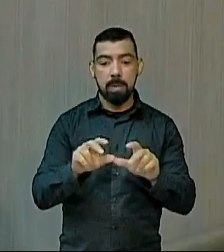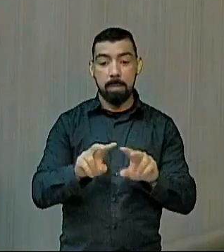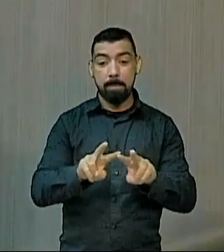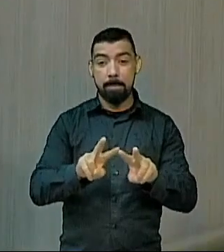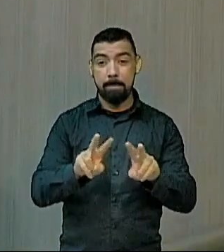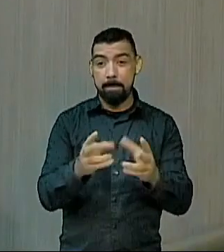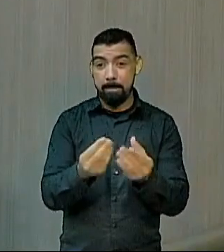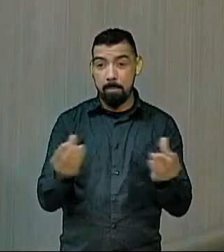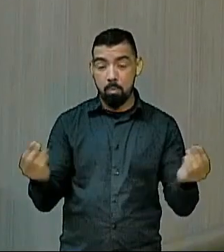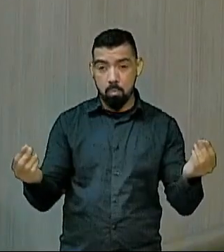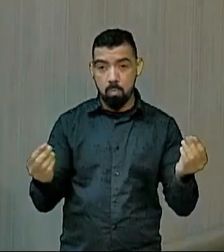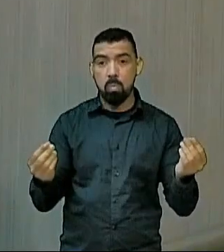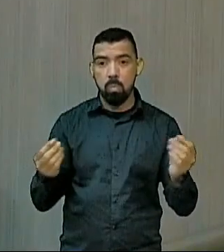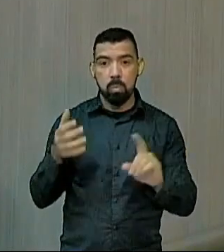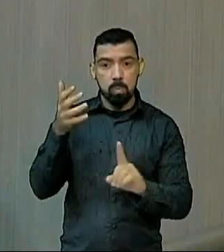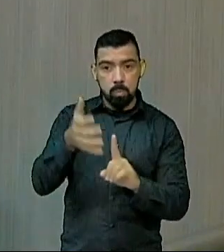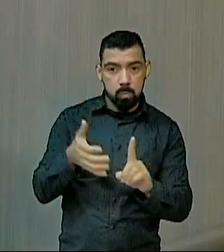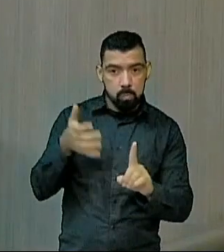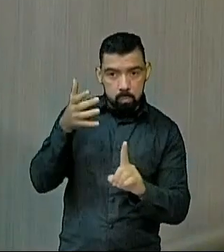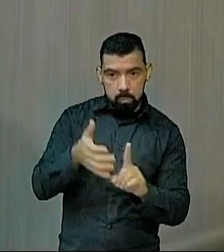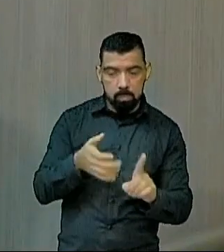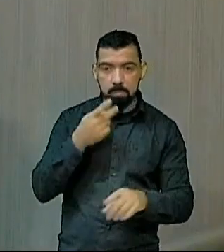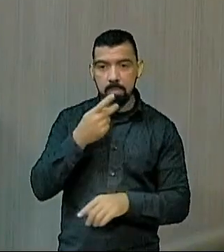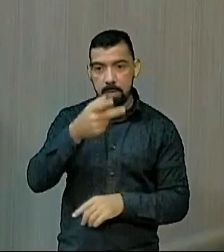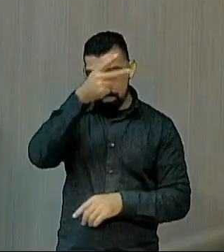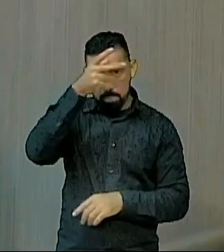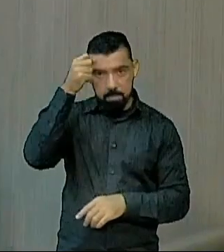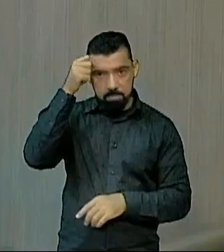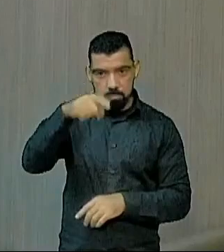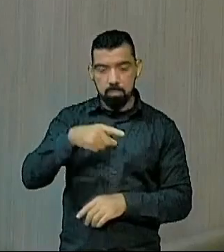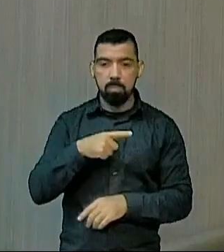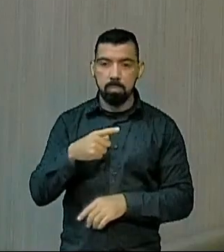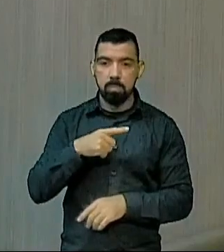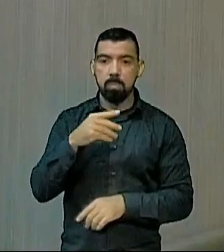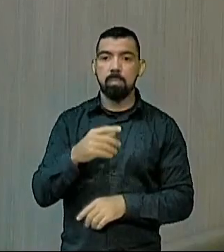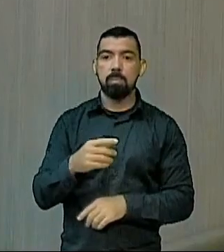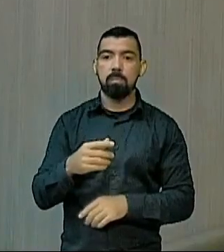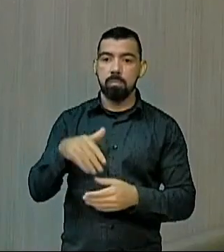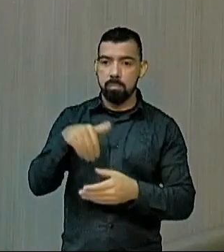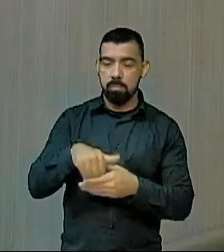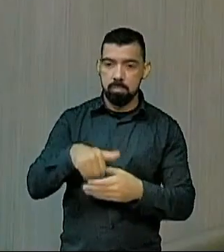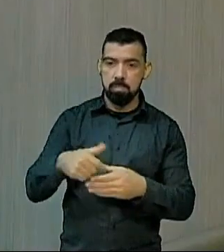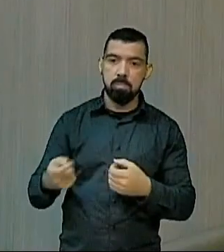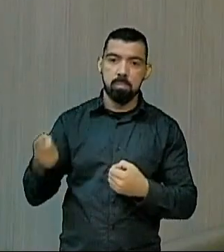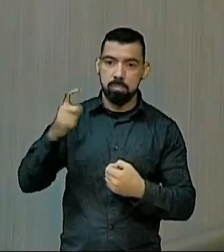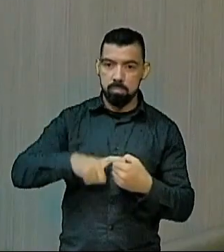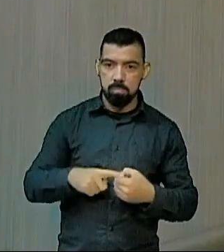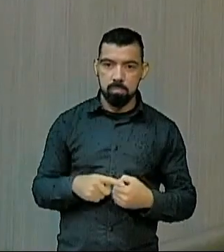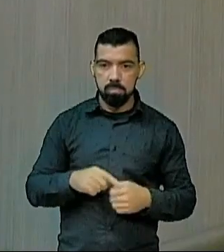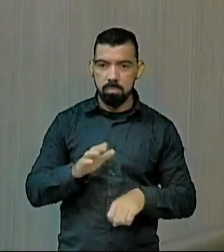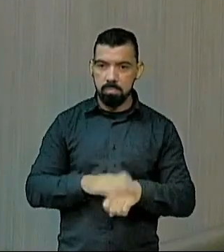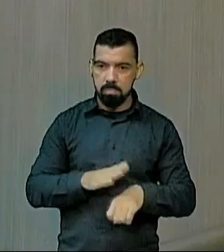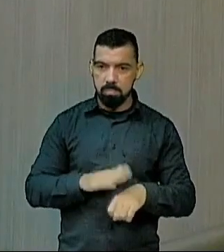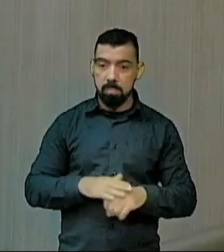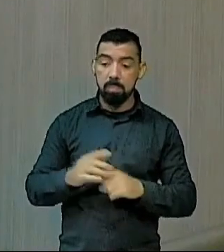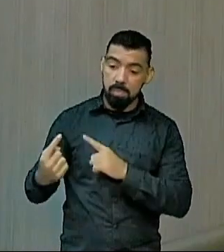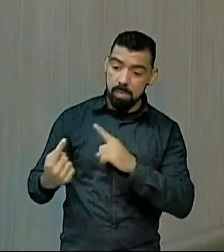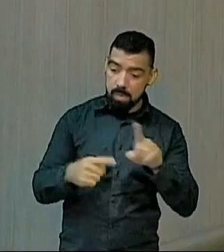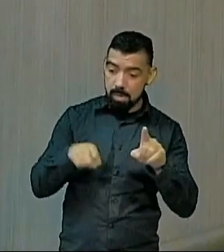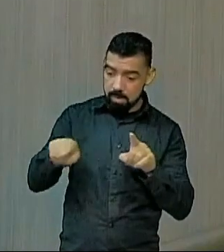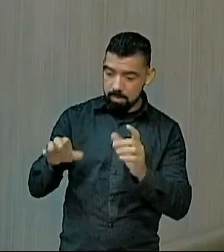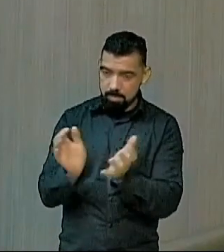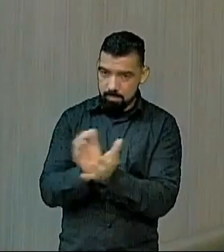lançando o atual prefeito a reeleição e quem tá antecipando o debate eleitoral é oposição